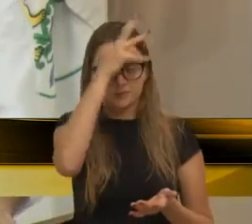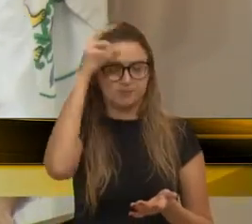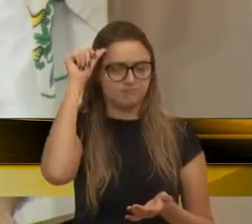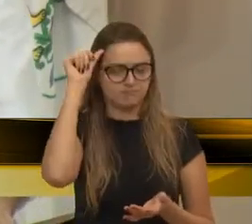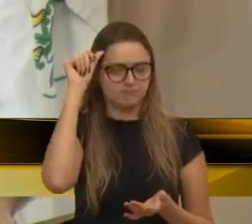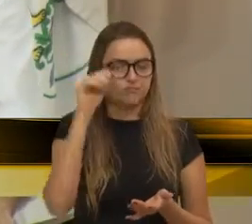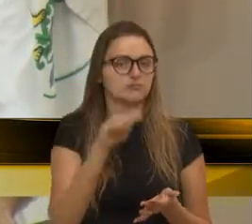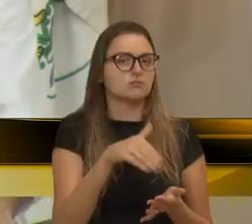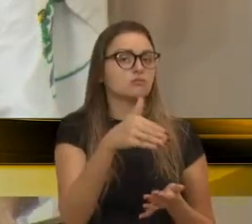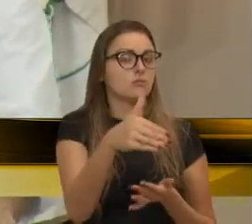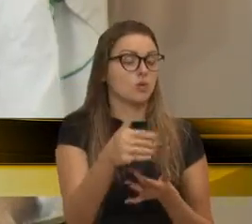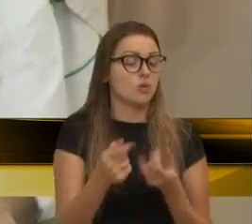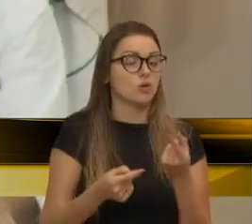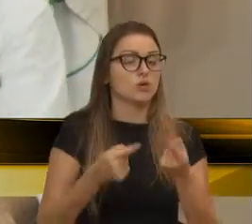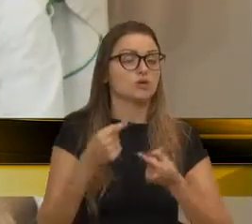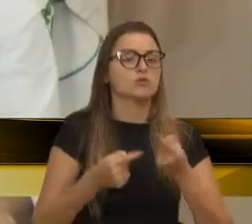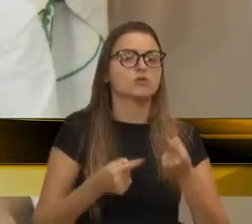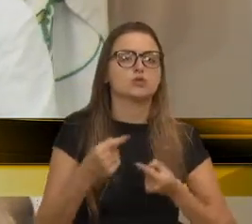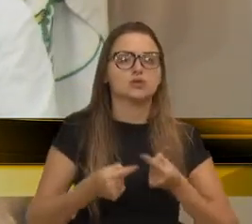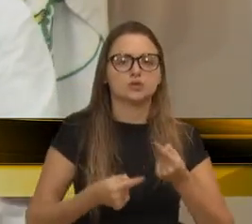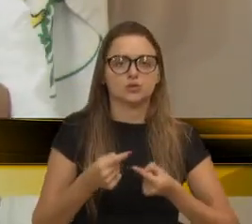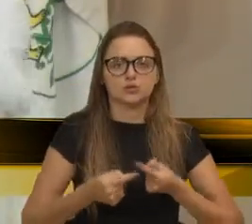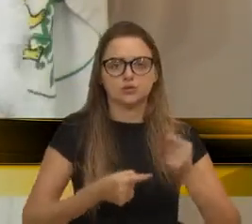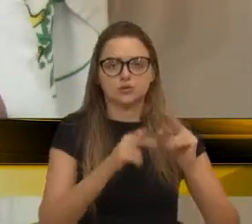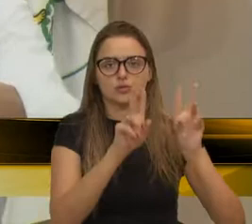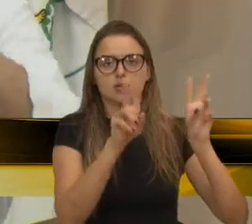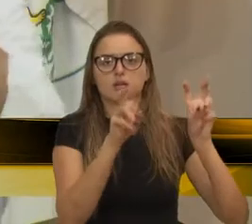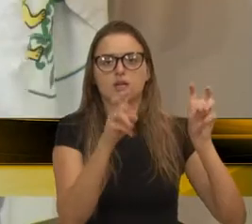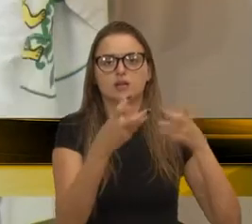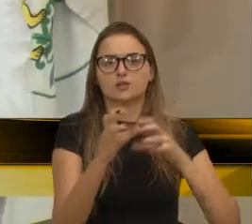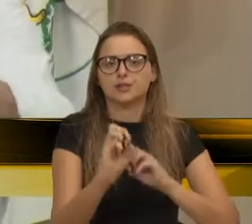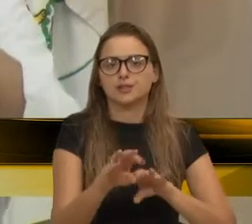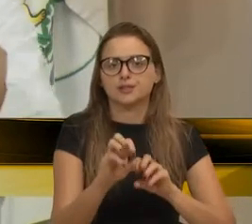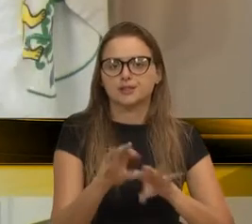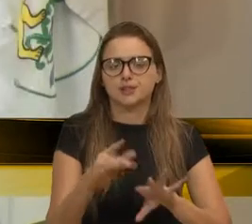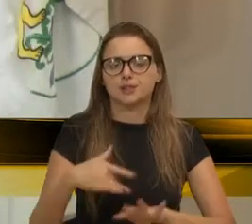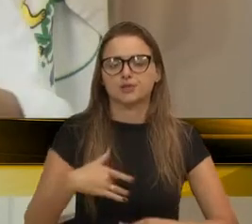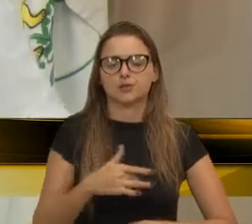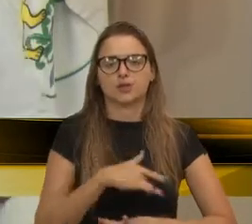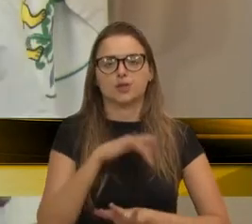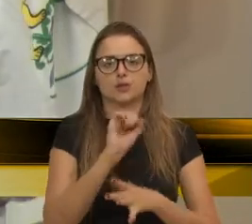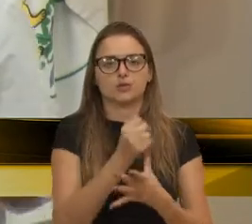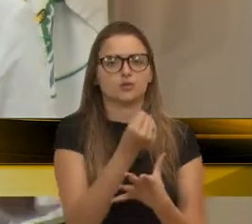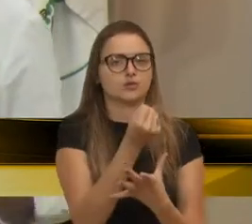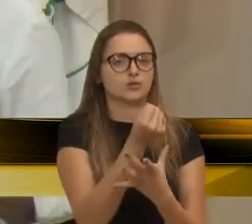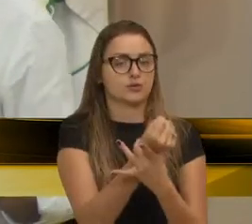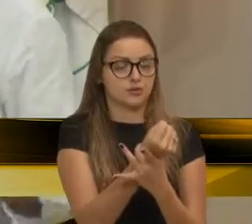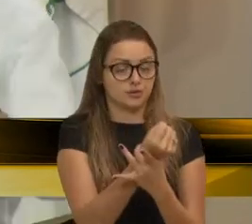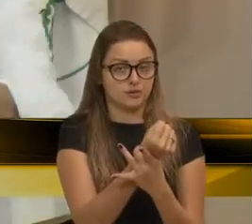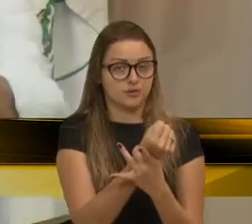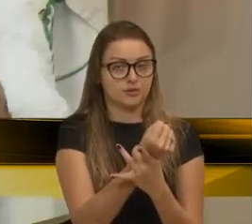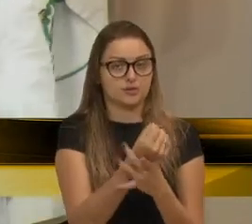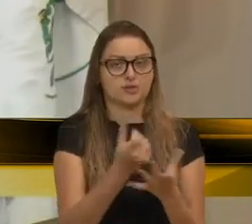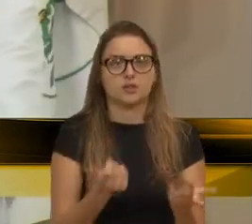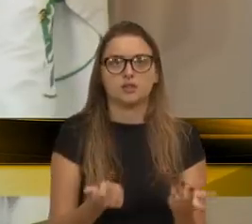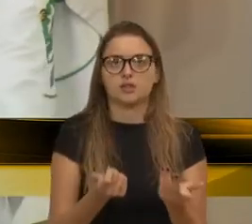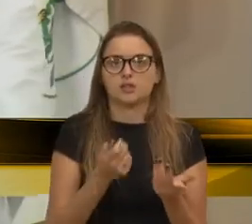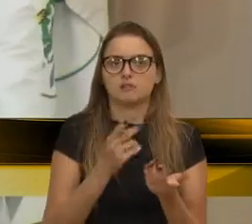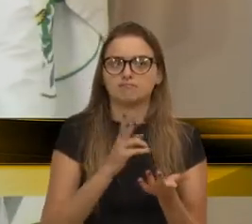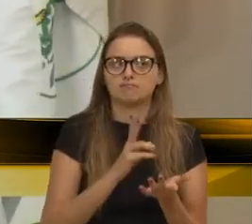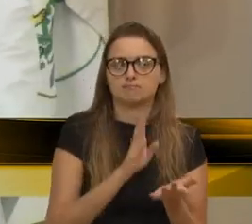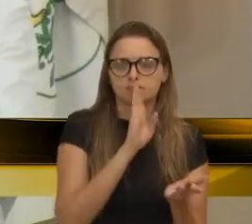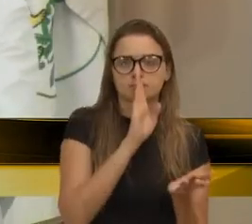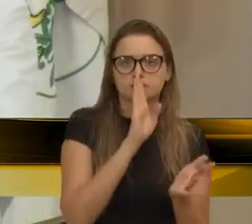reiteradamente, quando são debatidos assuntos, educação, saúde, segurança, permanece